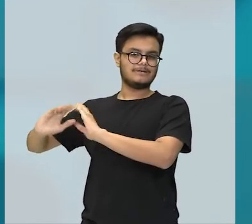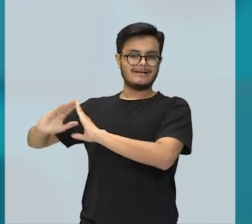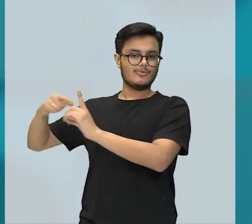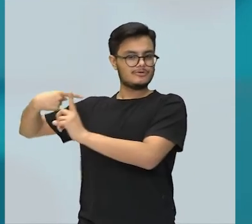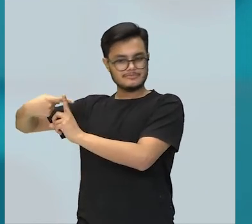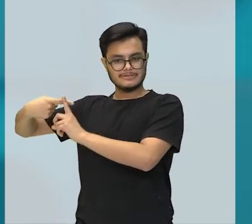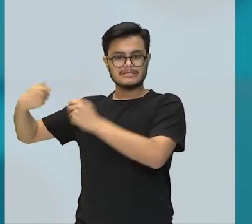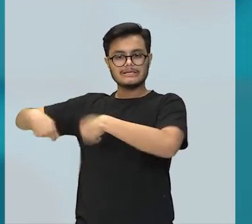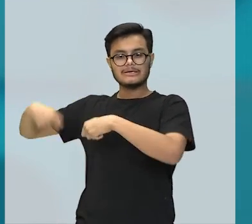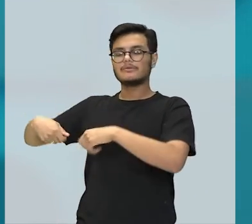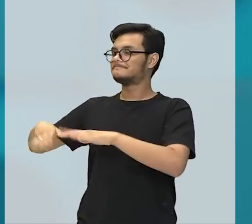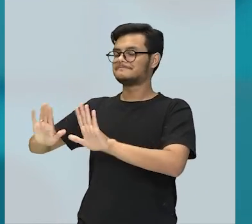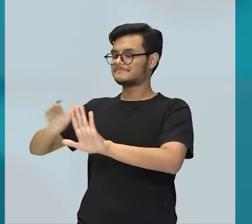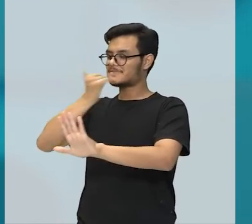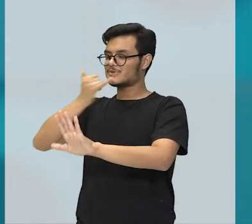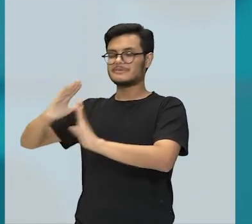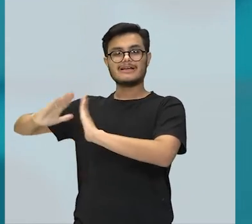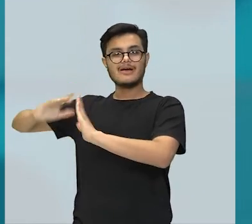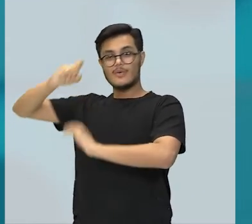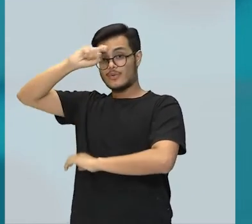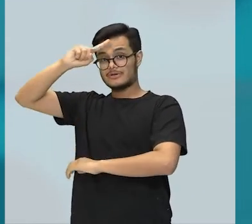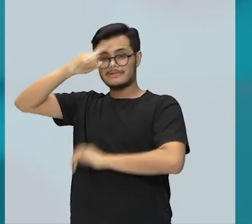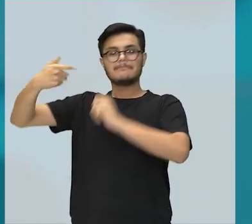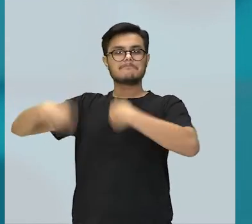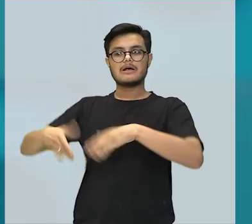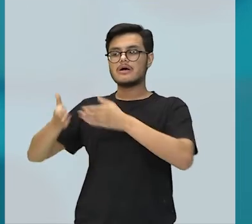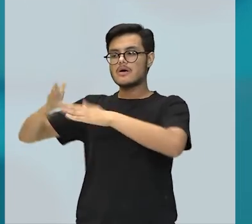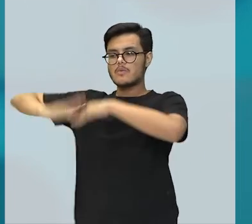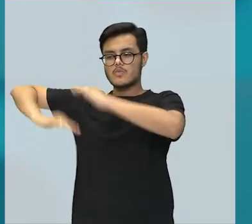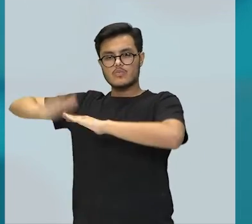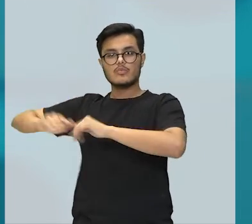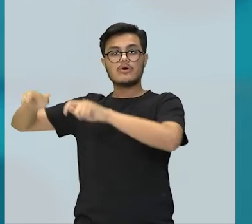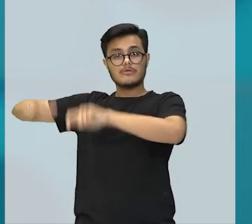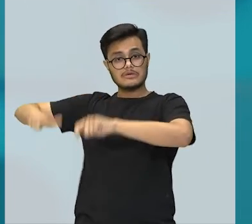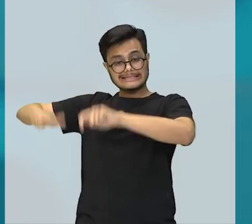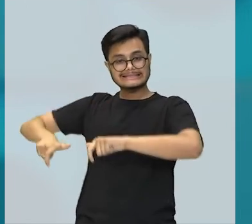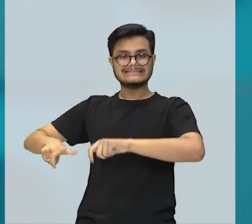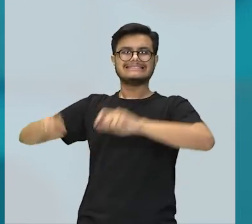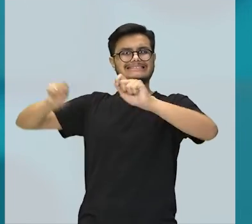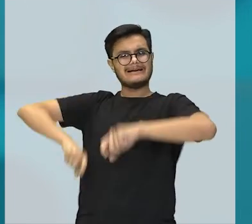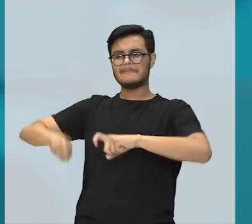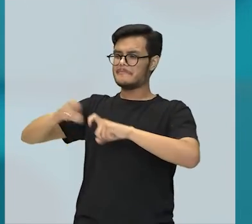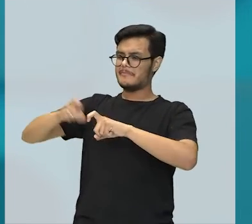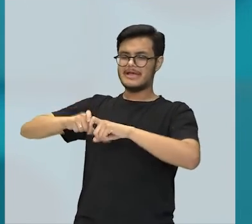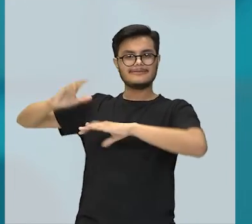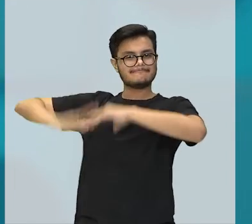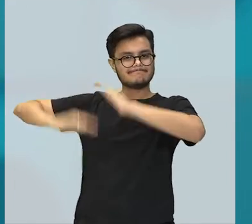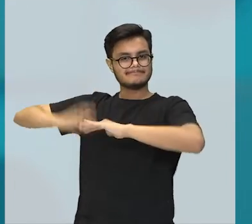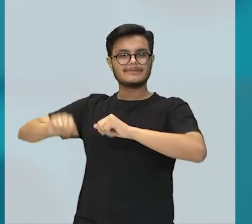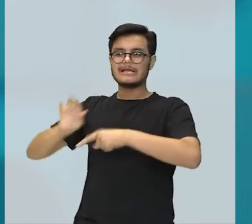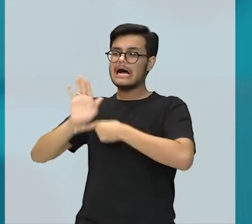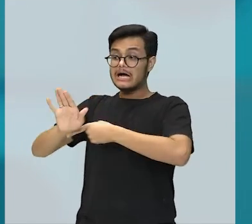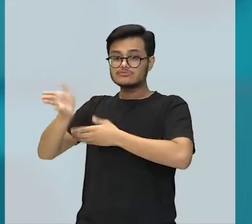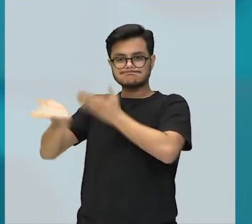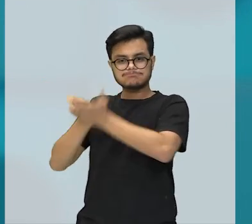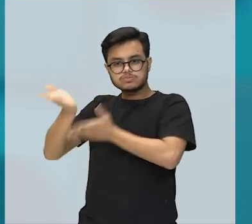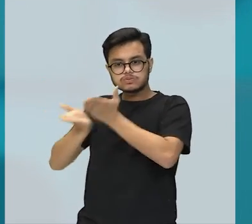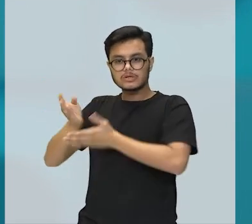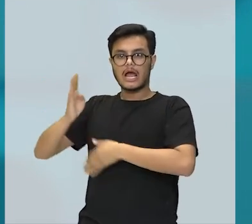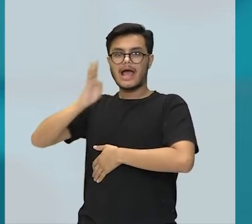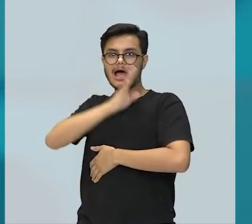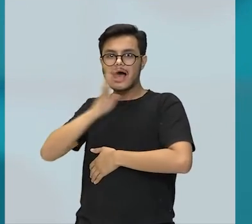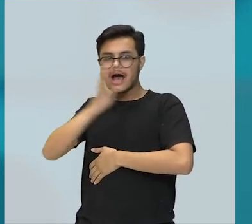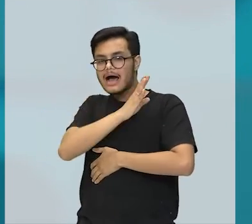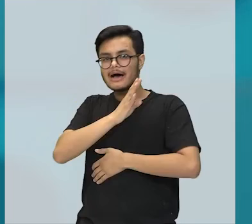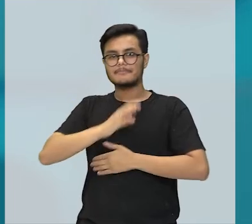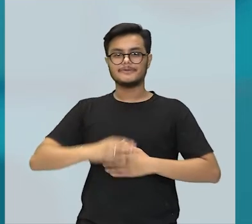precisa aí de um serviço mais especializado, de um profissional habilitado para agir nesse tipo